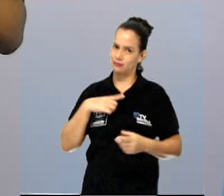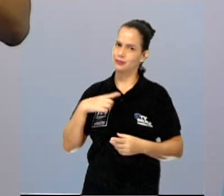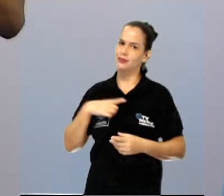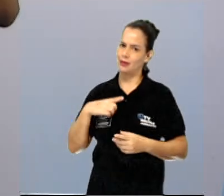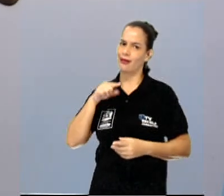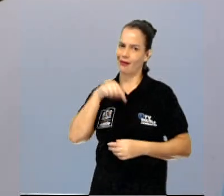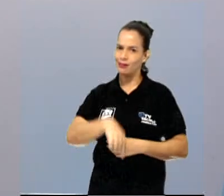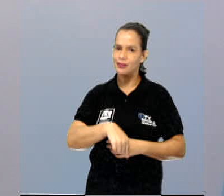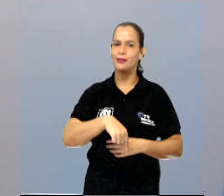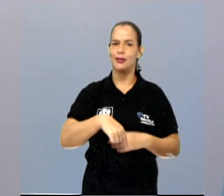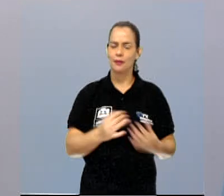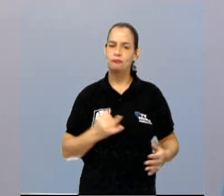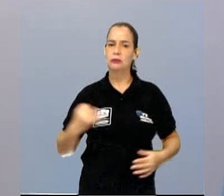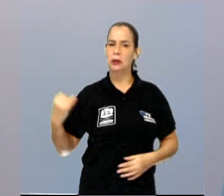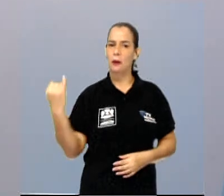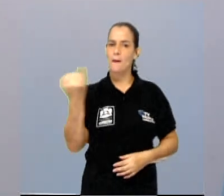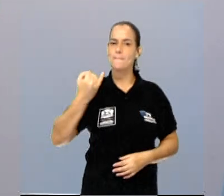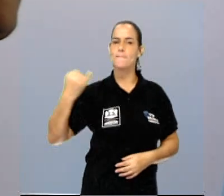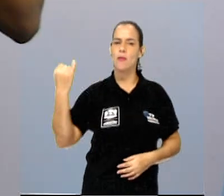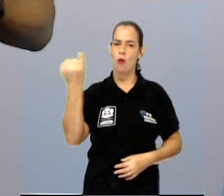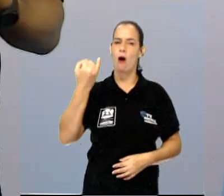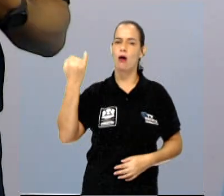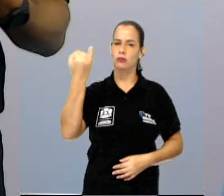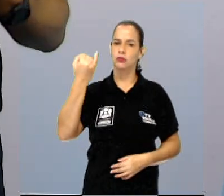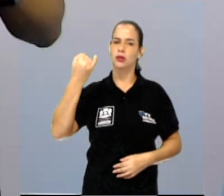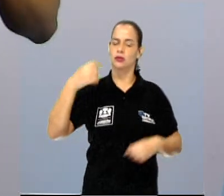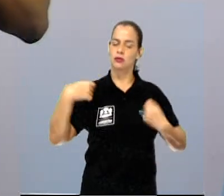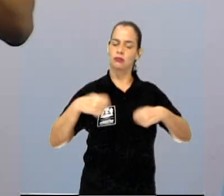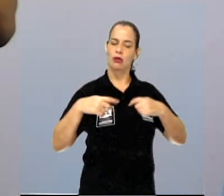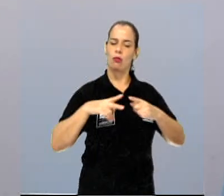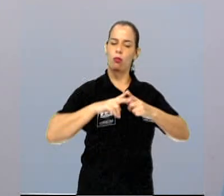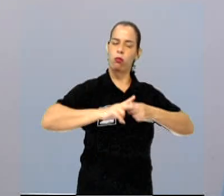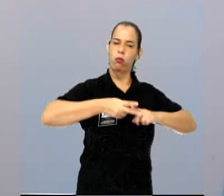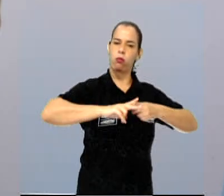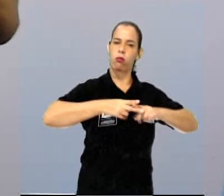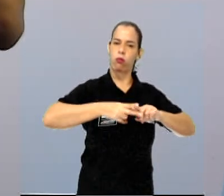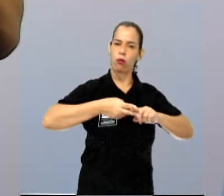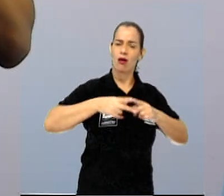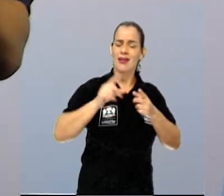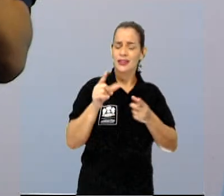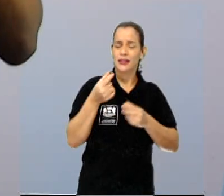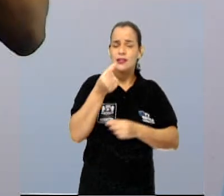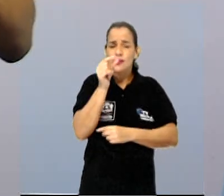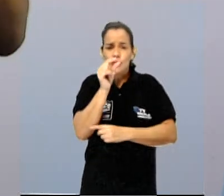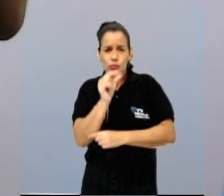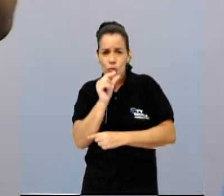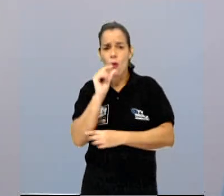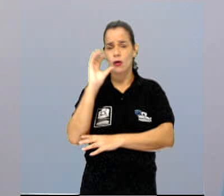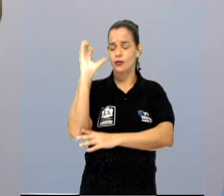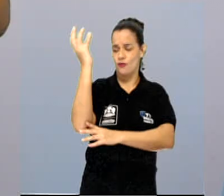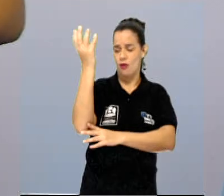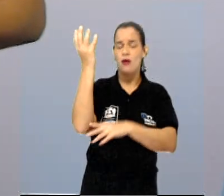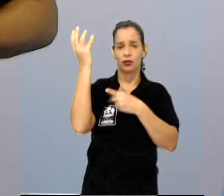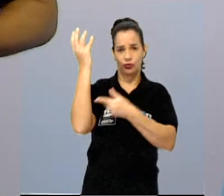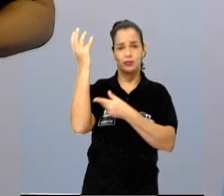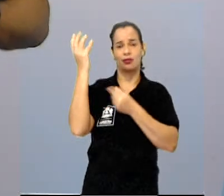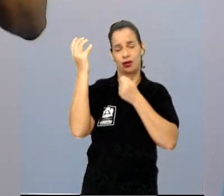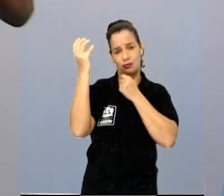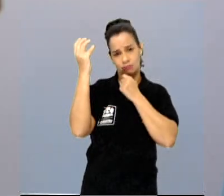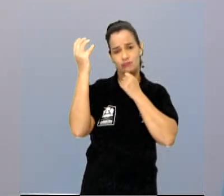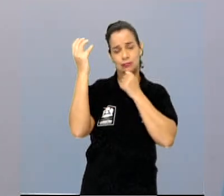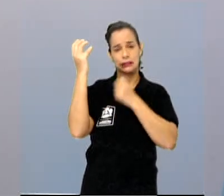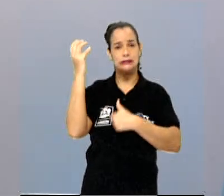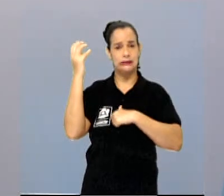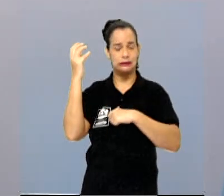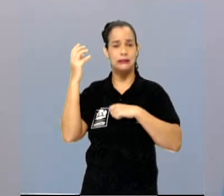você veja a importância da manutenção desses resquícios, desses restos de floresta que ainda aparecem